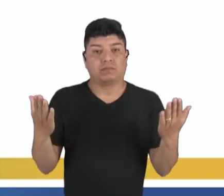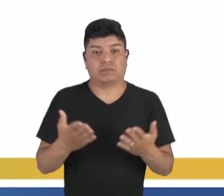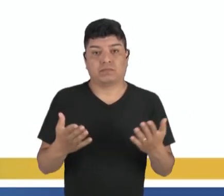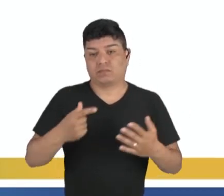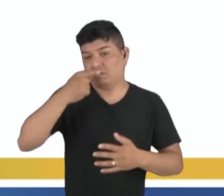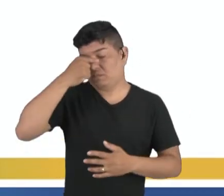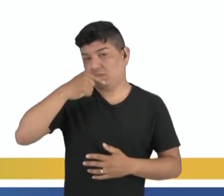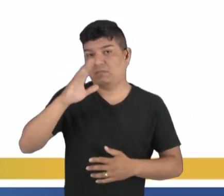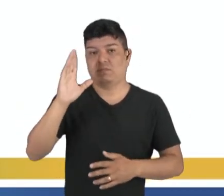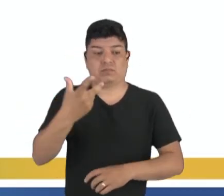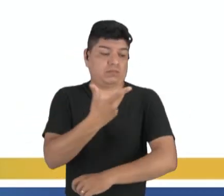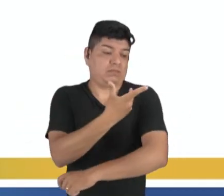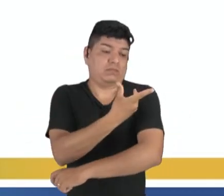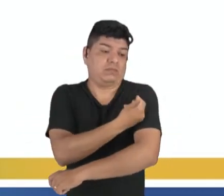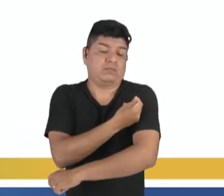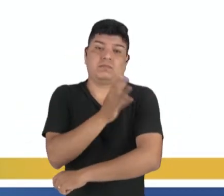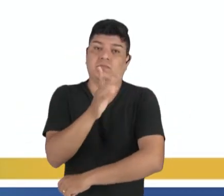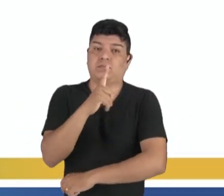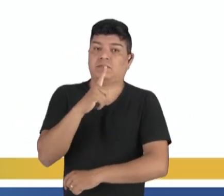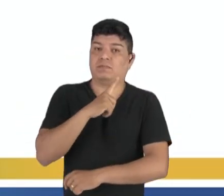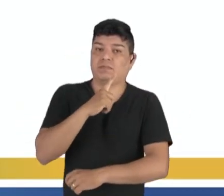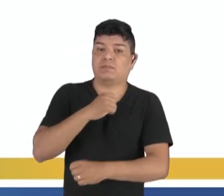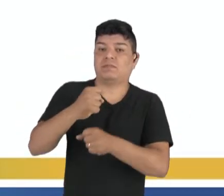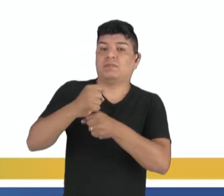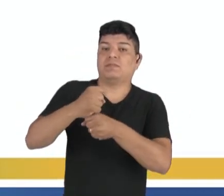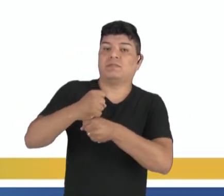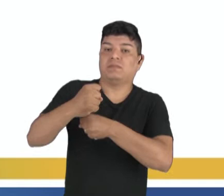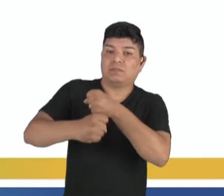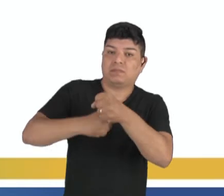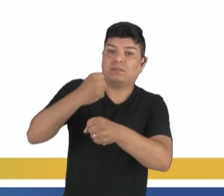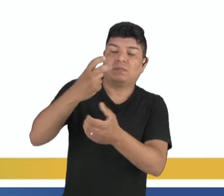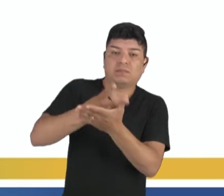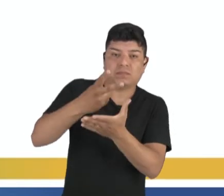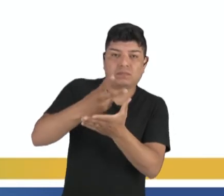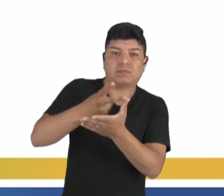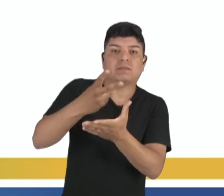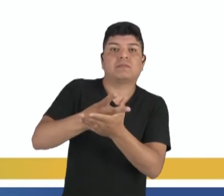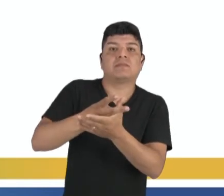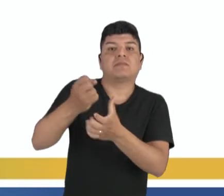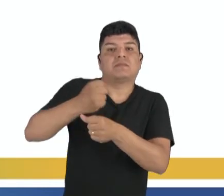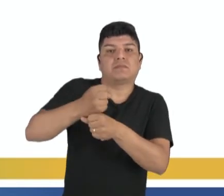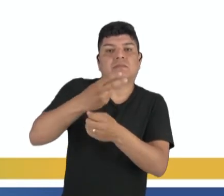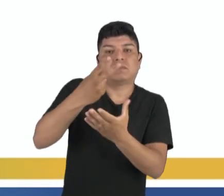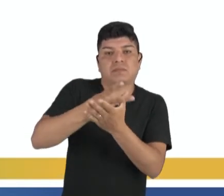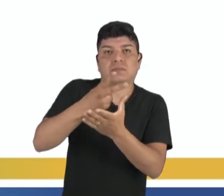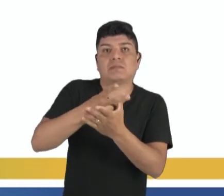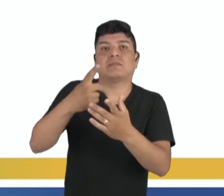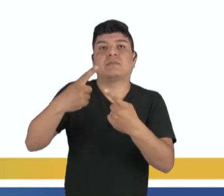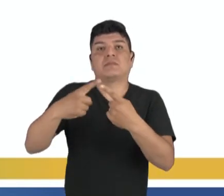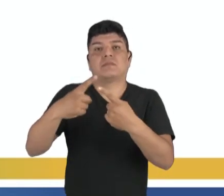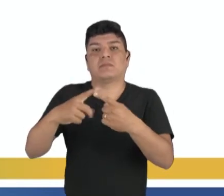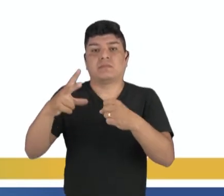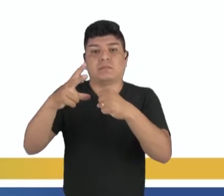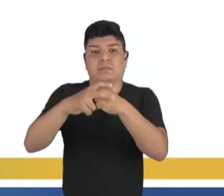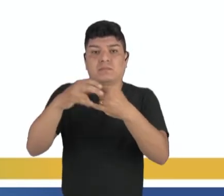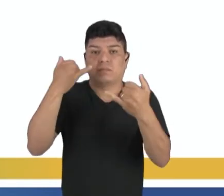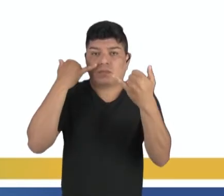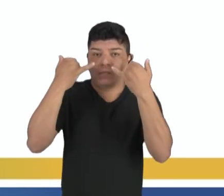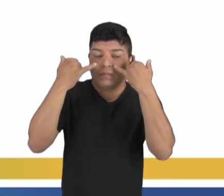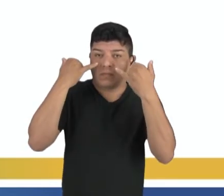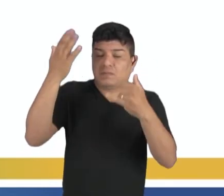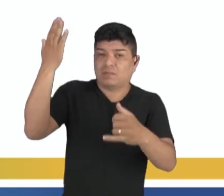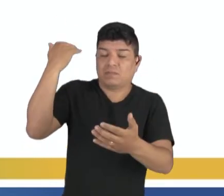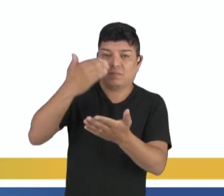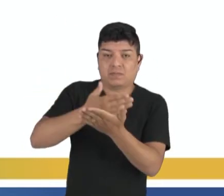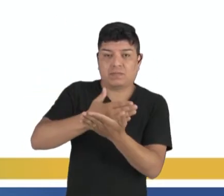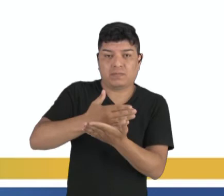gente já tem a vacina da gripe que acontece anualmente. Por que ela acontece anualmente? Porque esse vírus, lembra da informação que a gente tratou